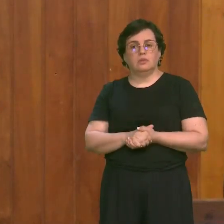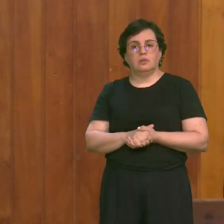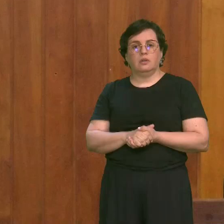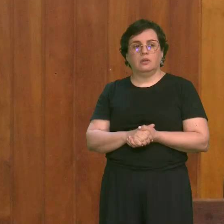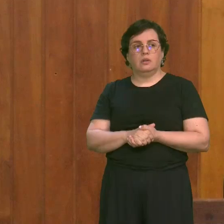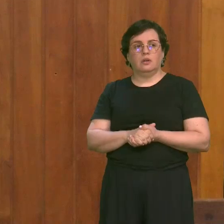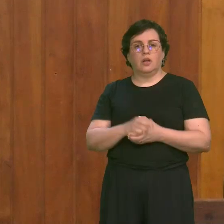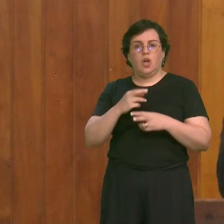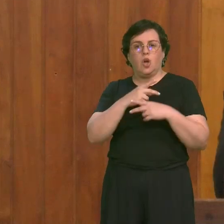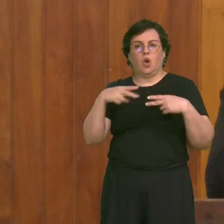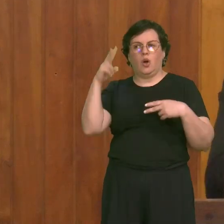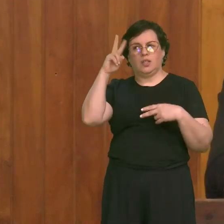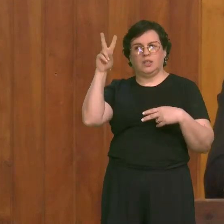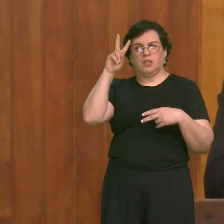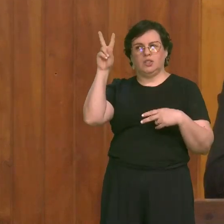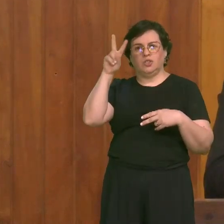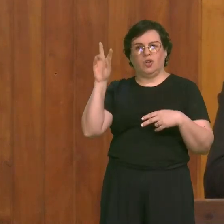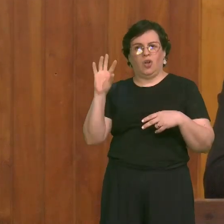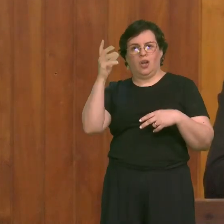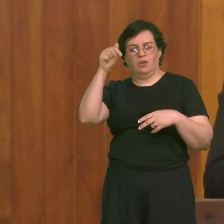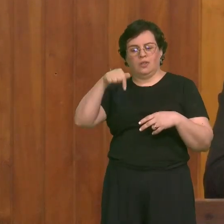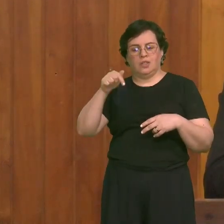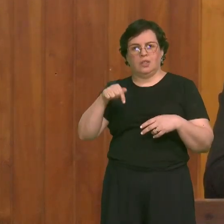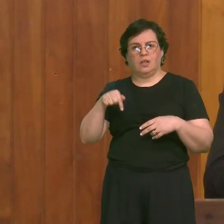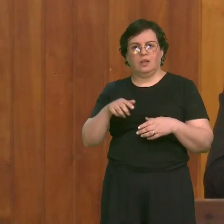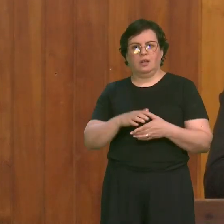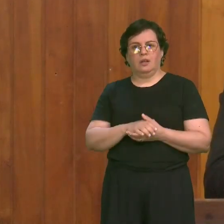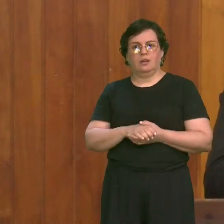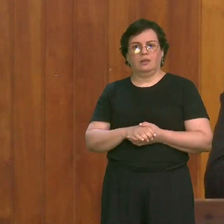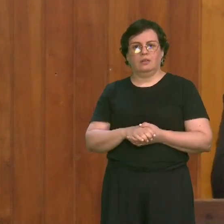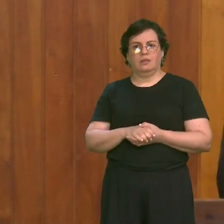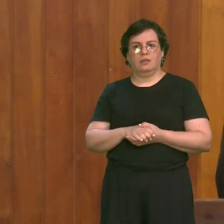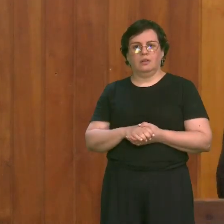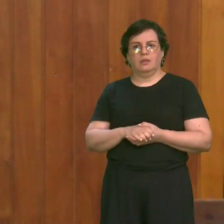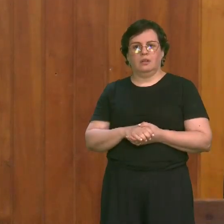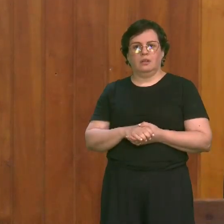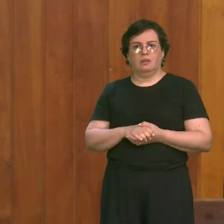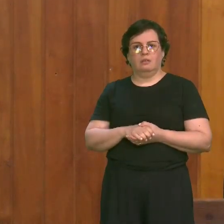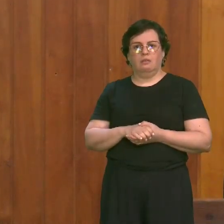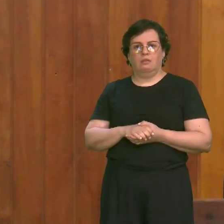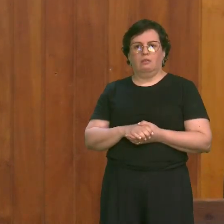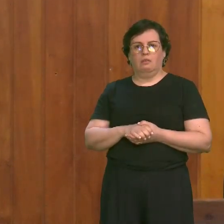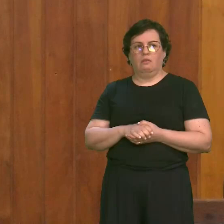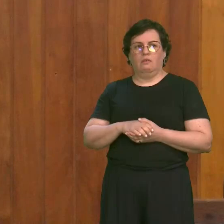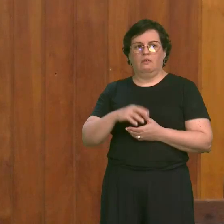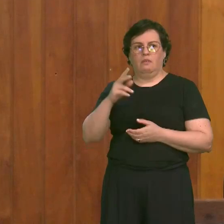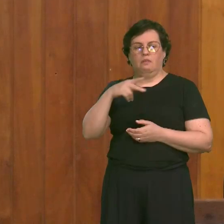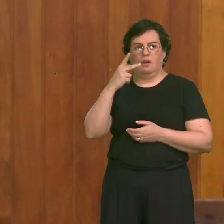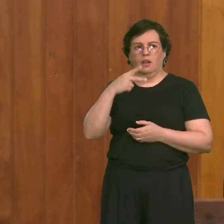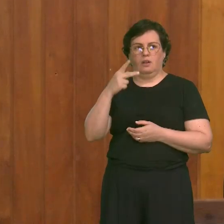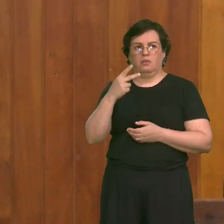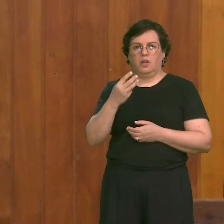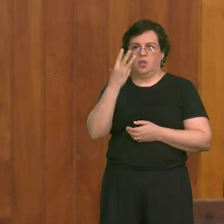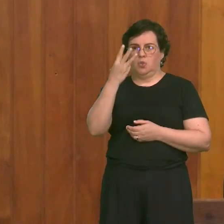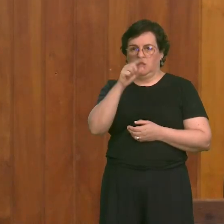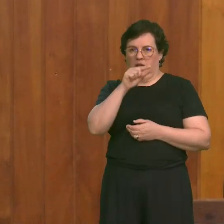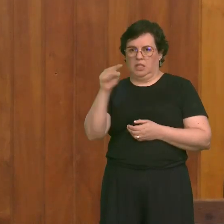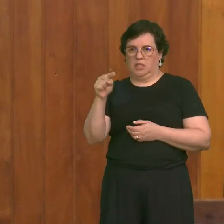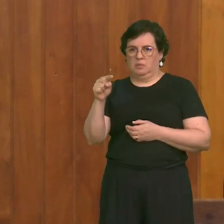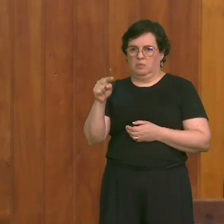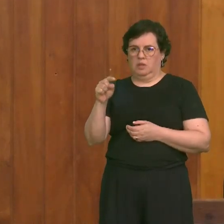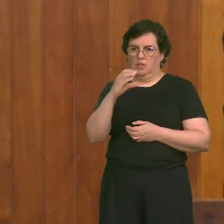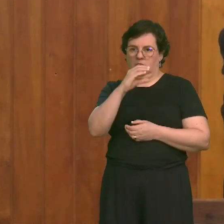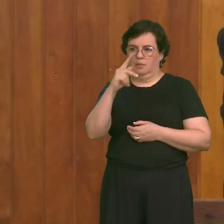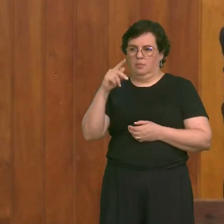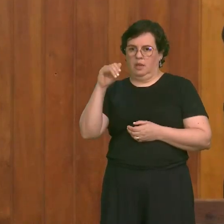fatos históricos que aconteceram aqui achimalhar os três membros da CPI covid aqui pelo